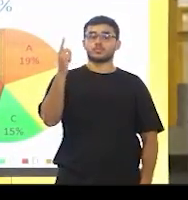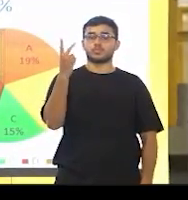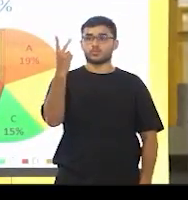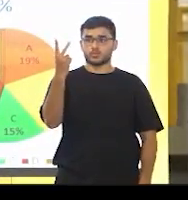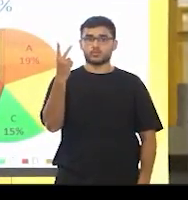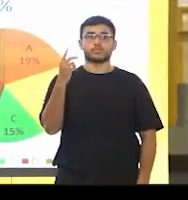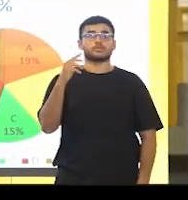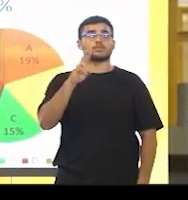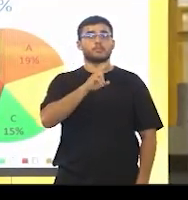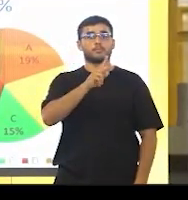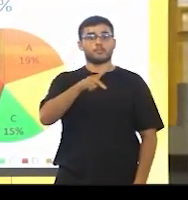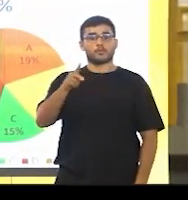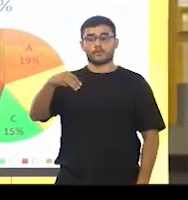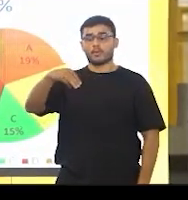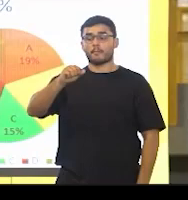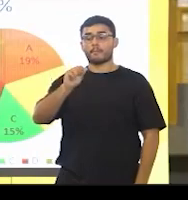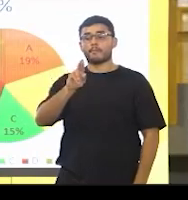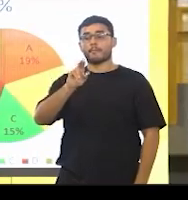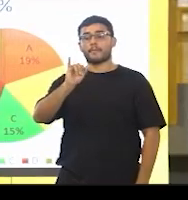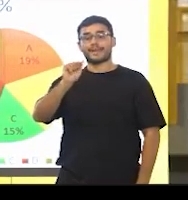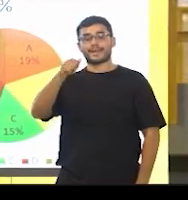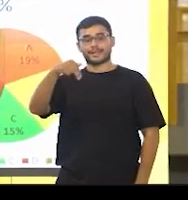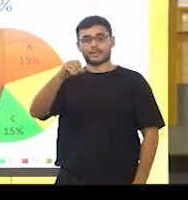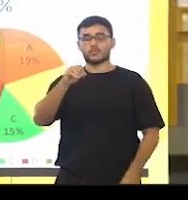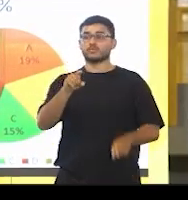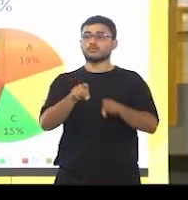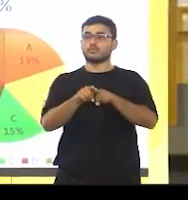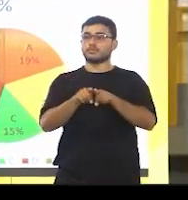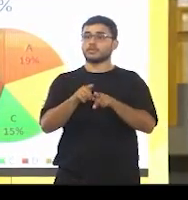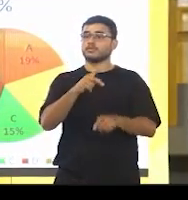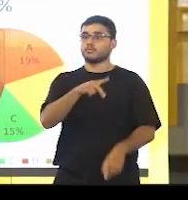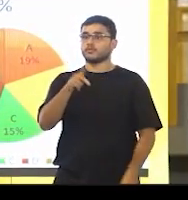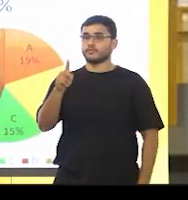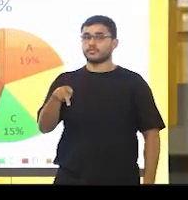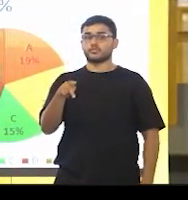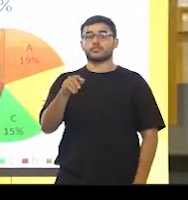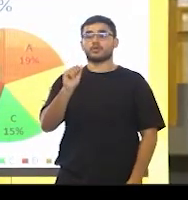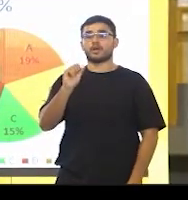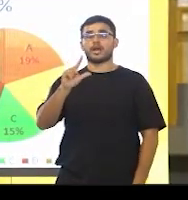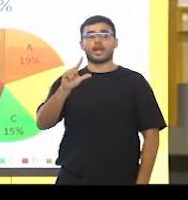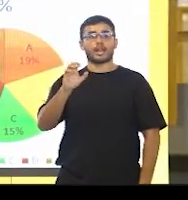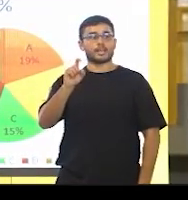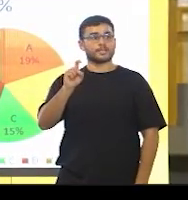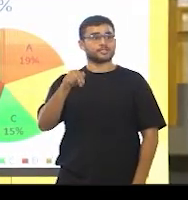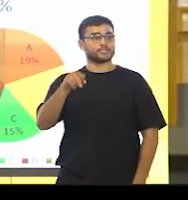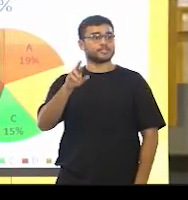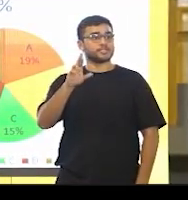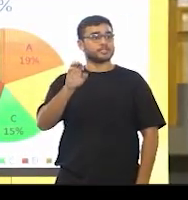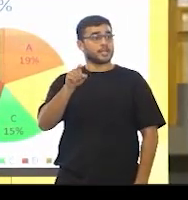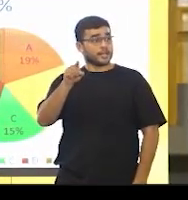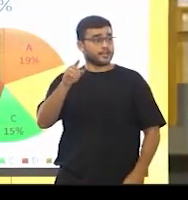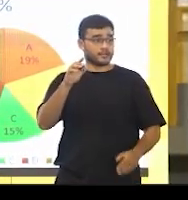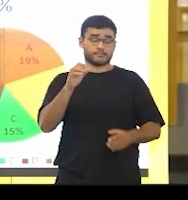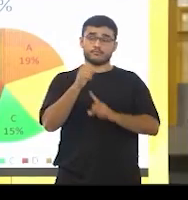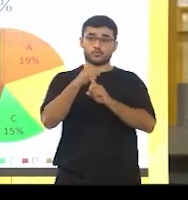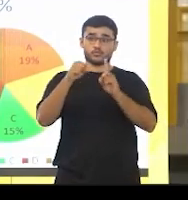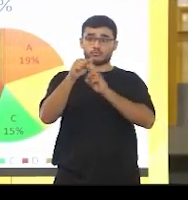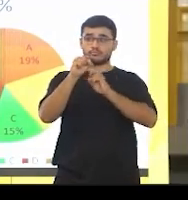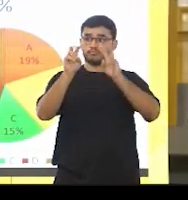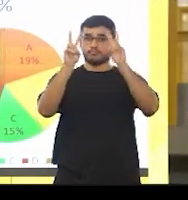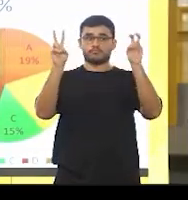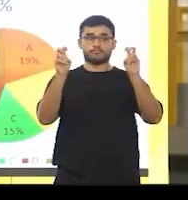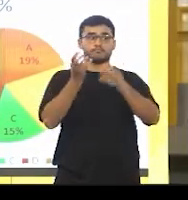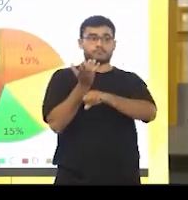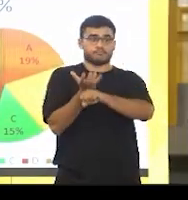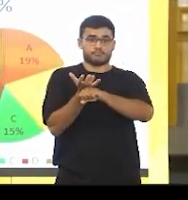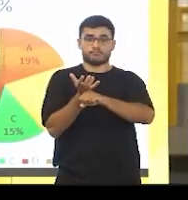professor Mariano de História, professor Alexandre de Sociologia, e nós sempre trazemos lá no Instagram dicas muito importantes